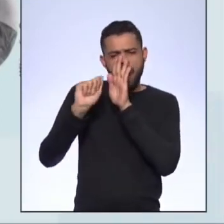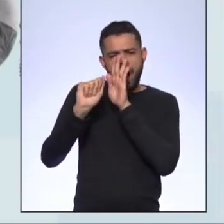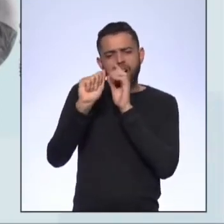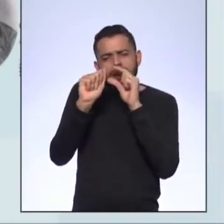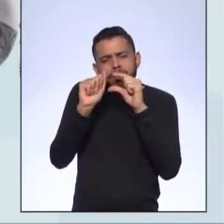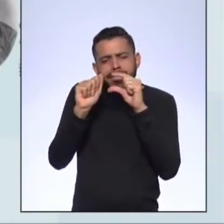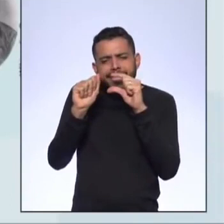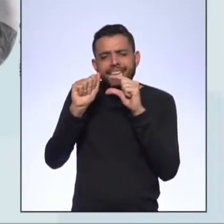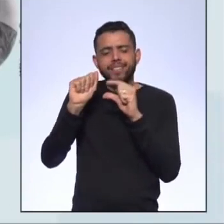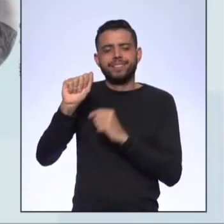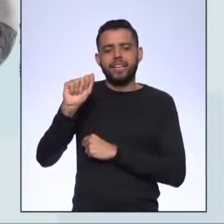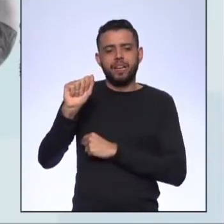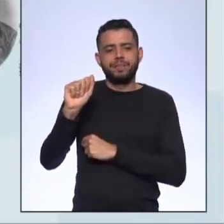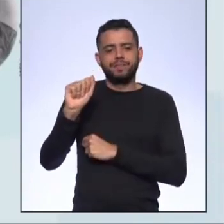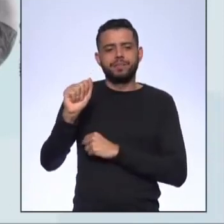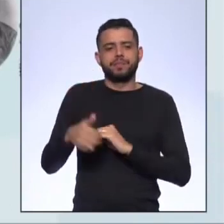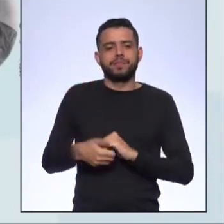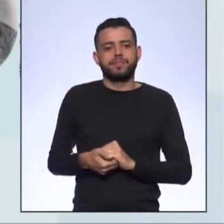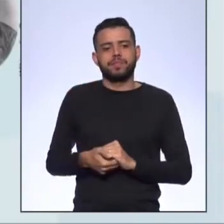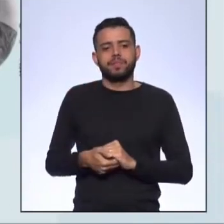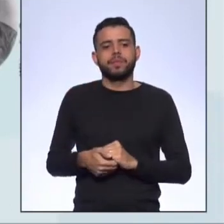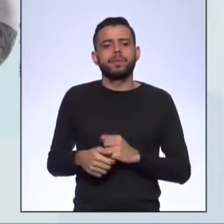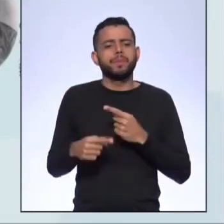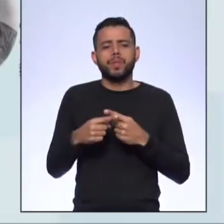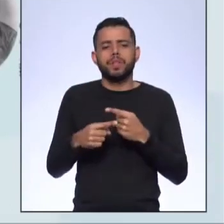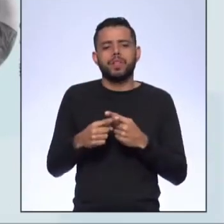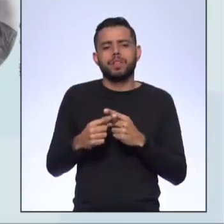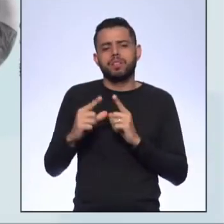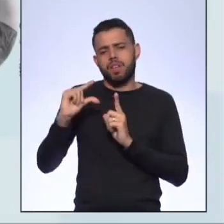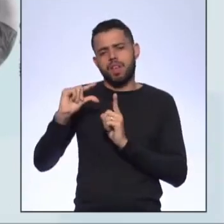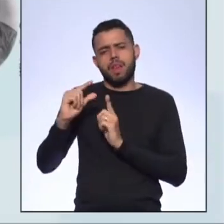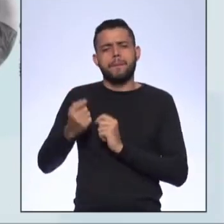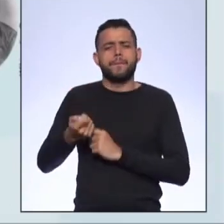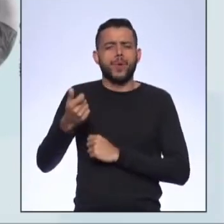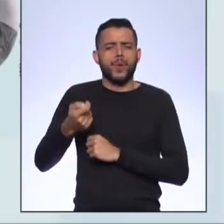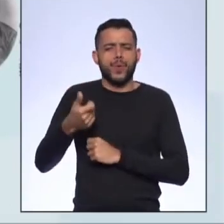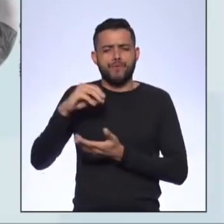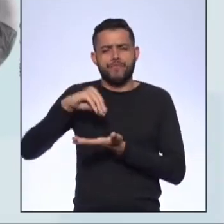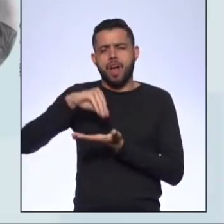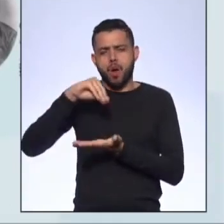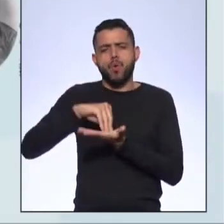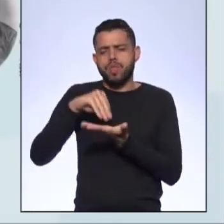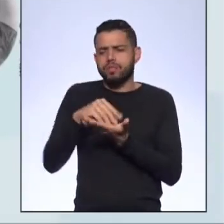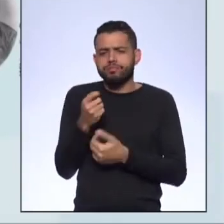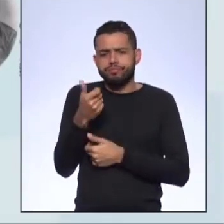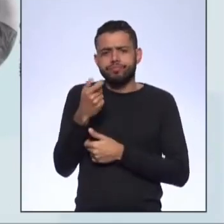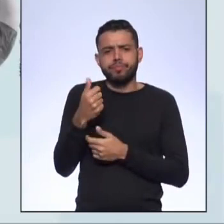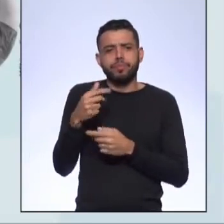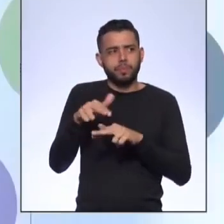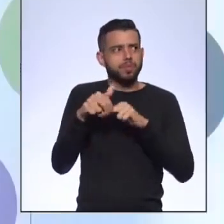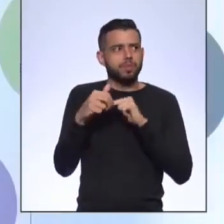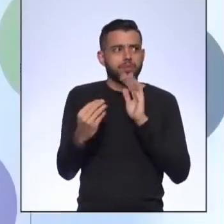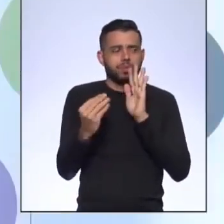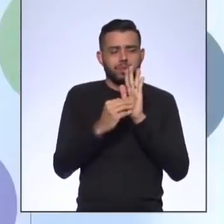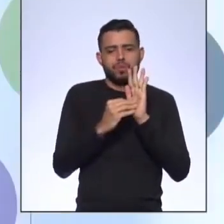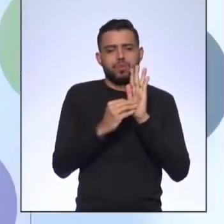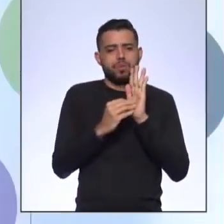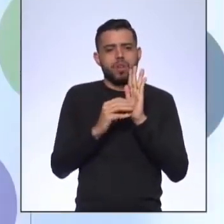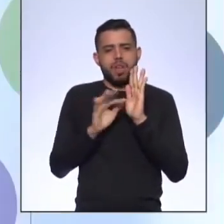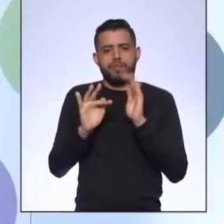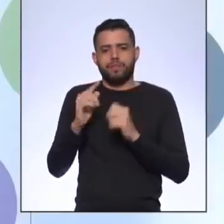né, que a gente chama de azinho, justamente porque estava recessivo, ele estava ausente aí na geração F1,